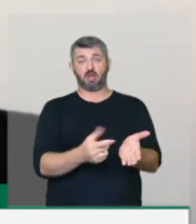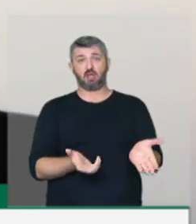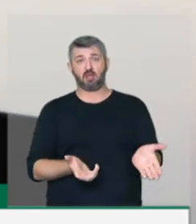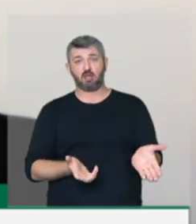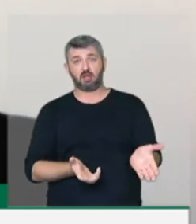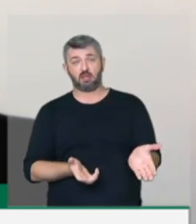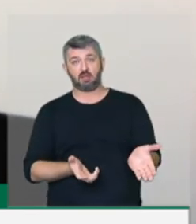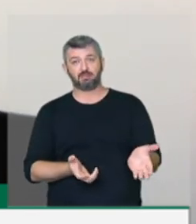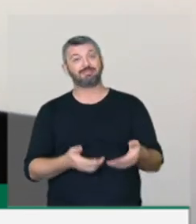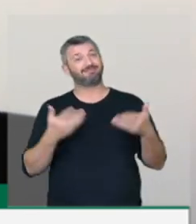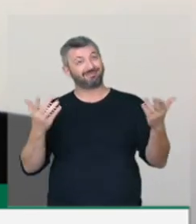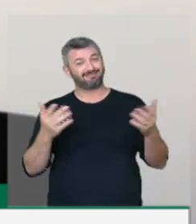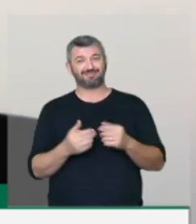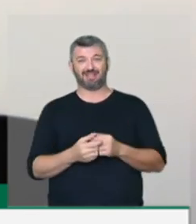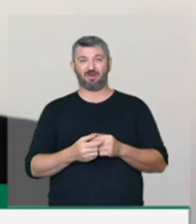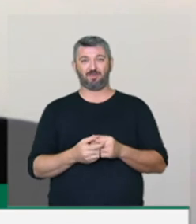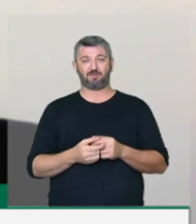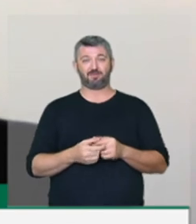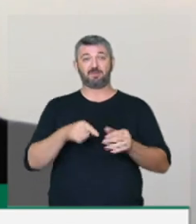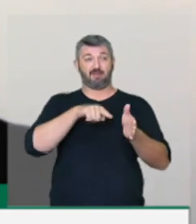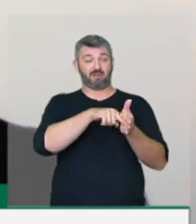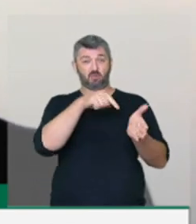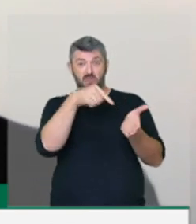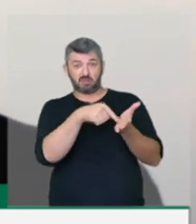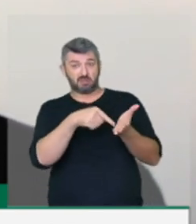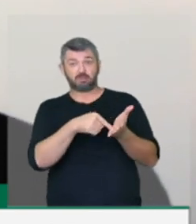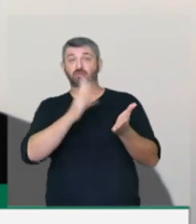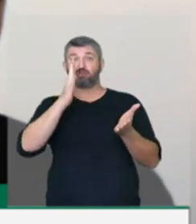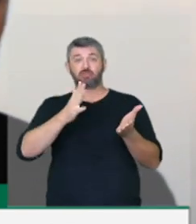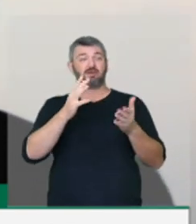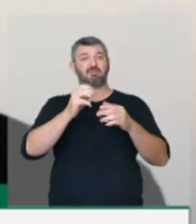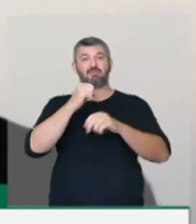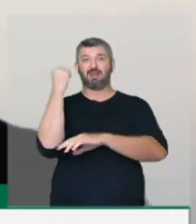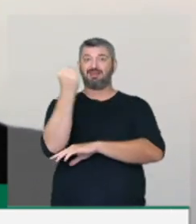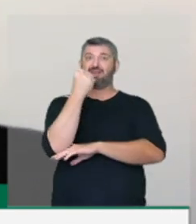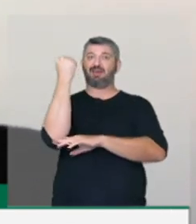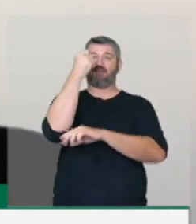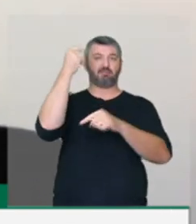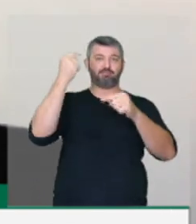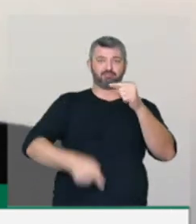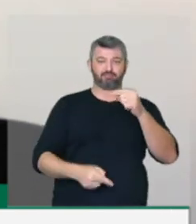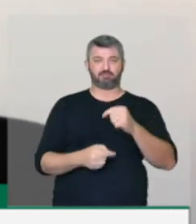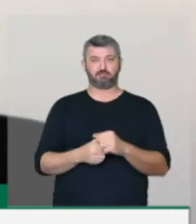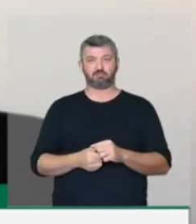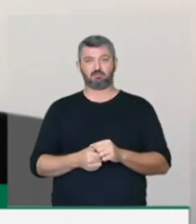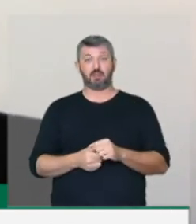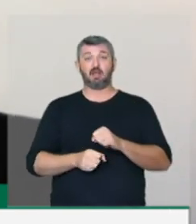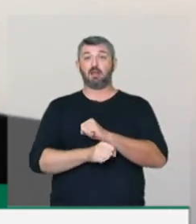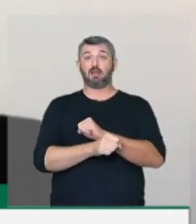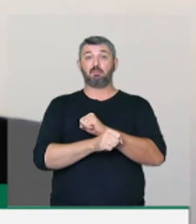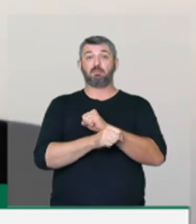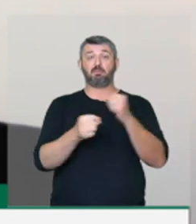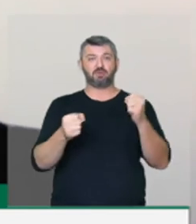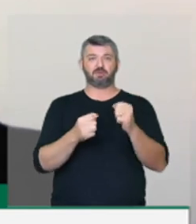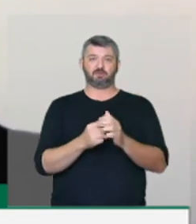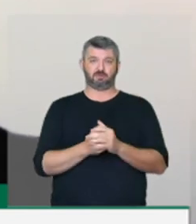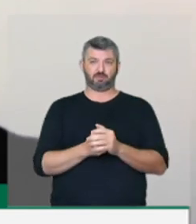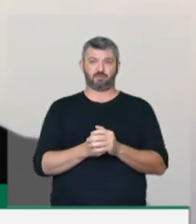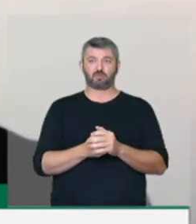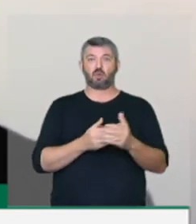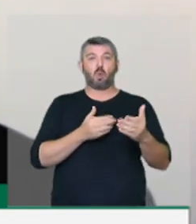forma, a gênese desse instrumento está gravemente maculado, impossibilitando, repito, que